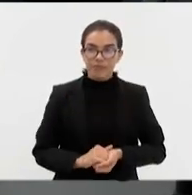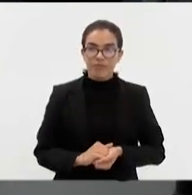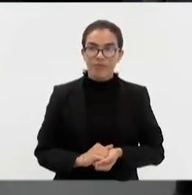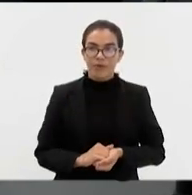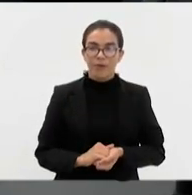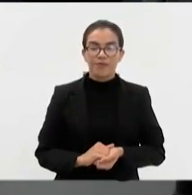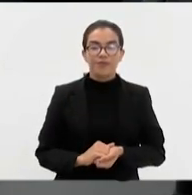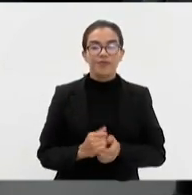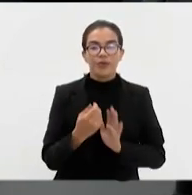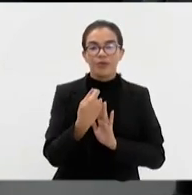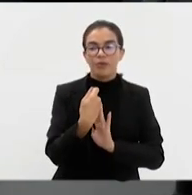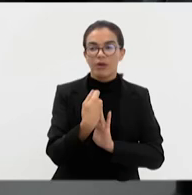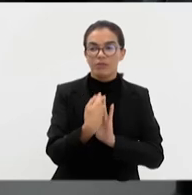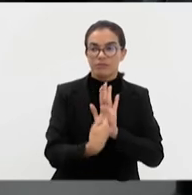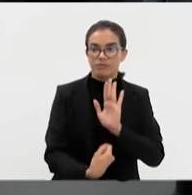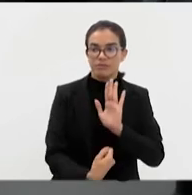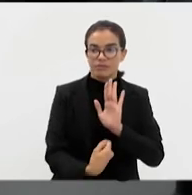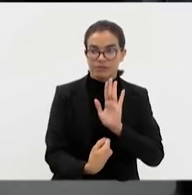uma redação